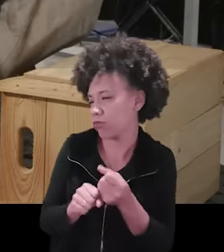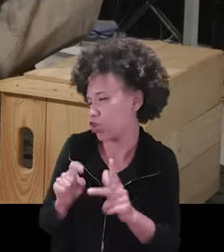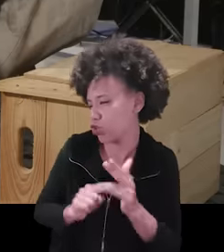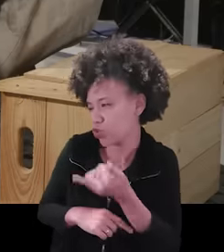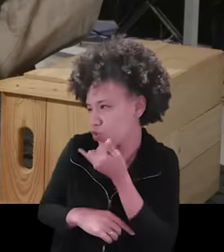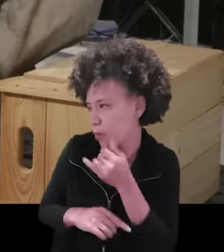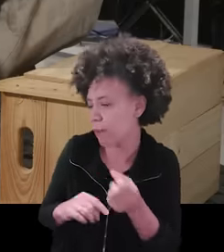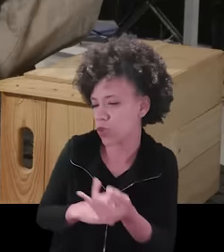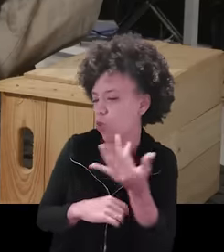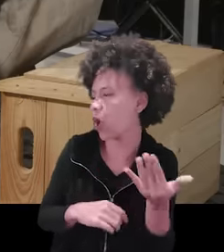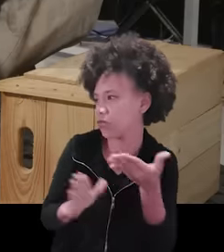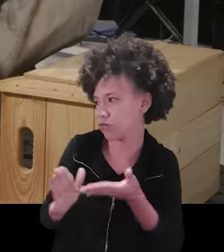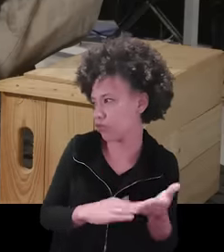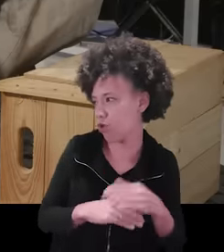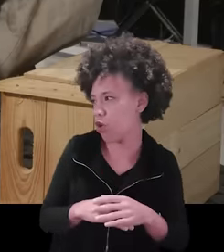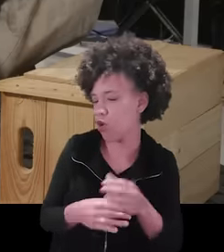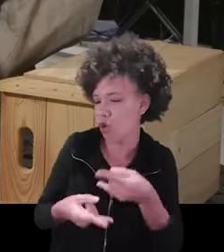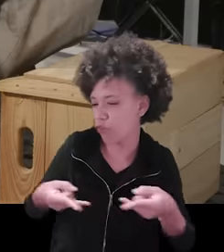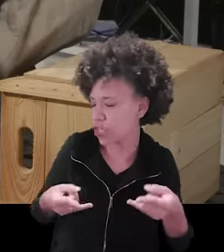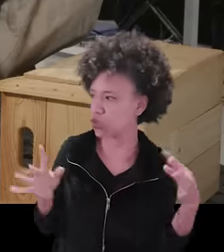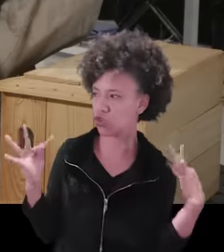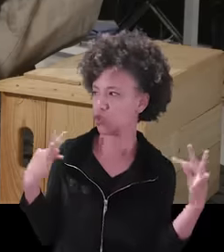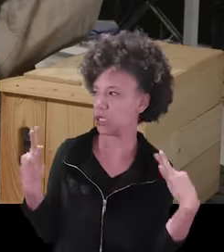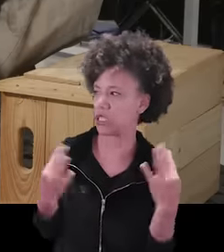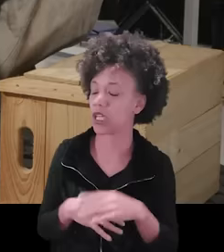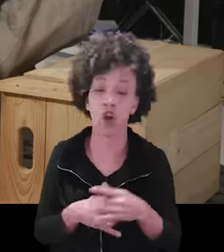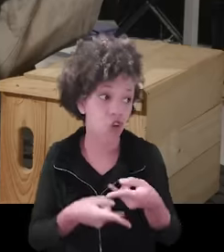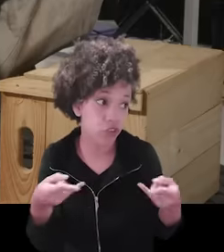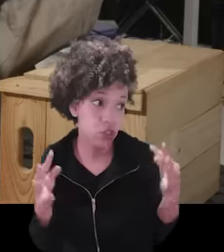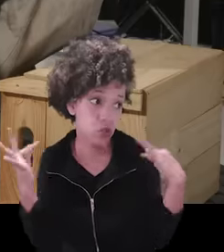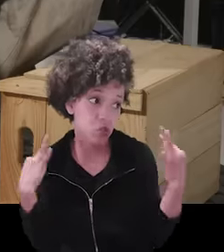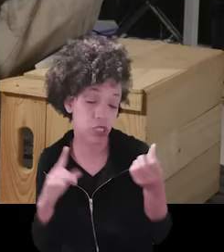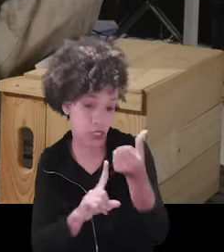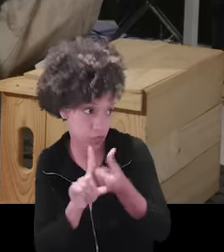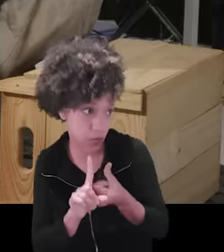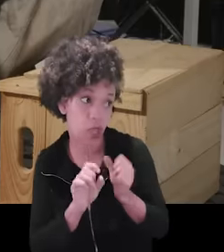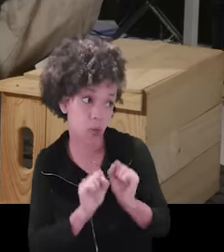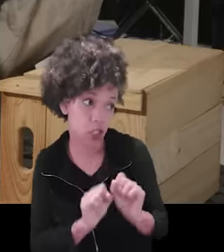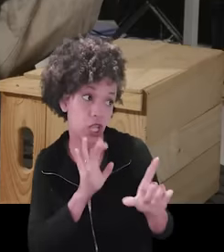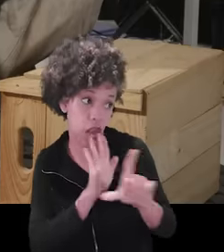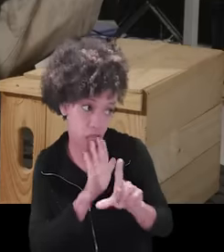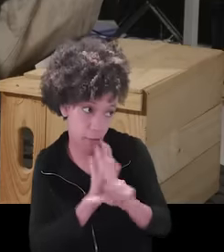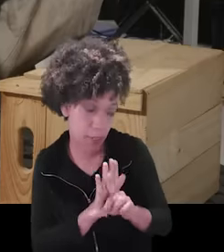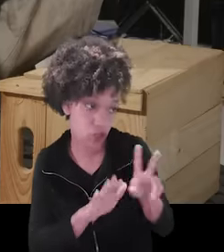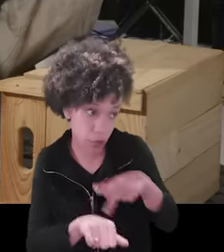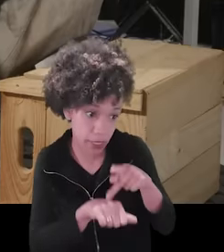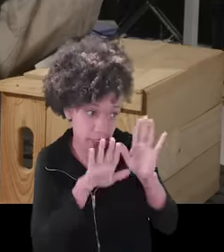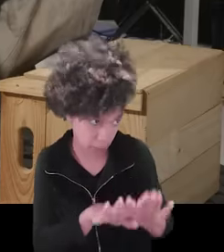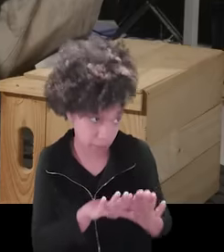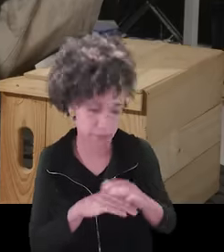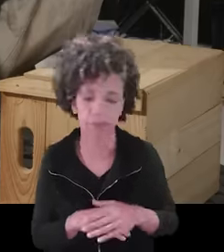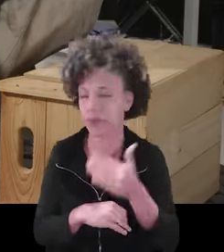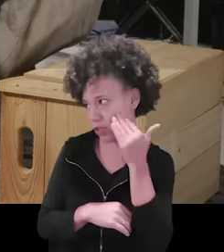abriu opção quanto tempo dura geralmente o visto de turista o vídeo disso ele está se quiser o que você pode ficar legalmente no